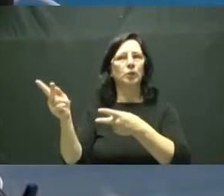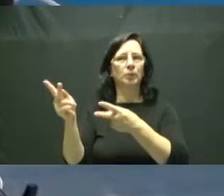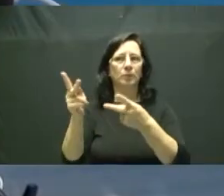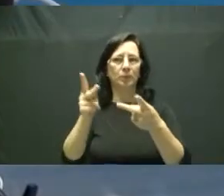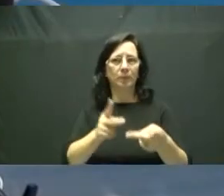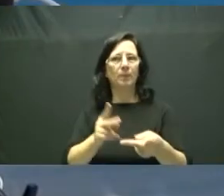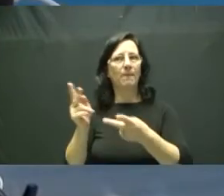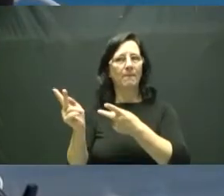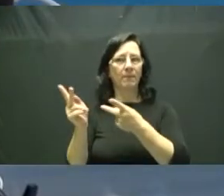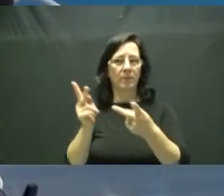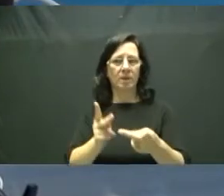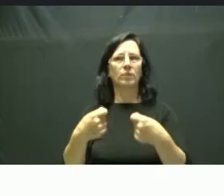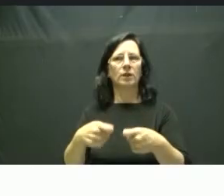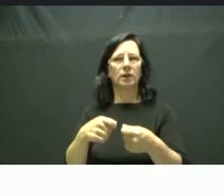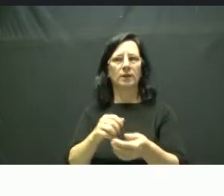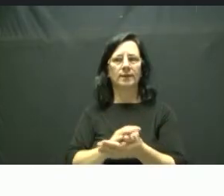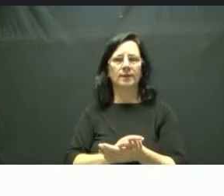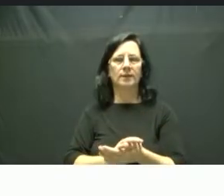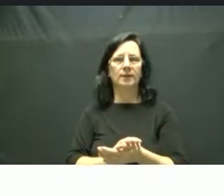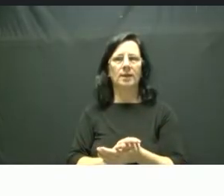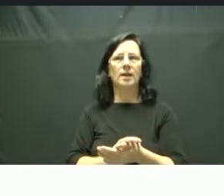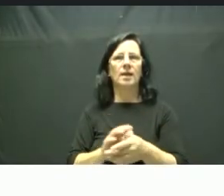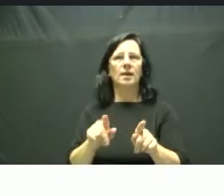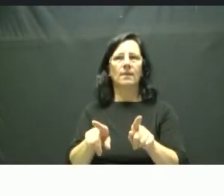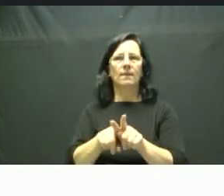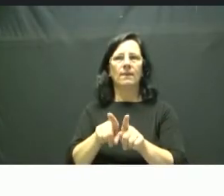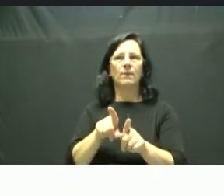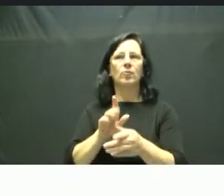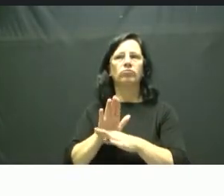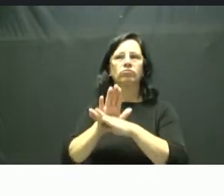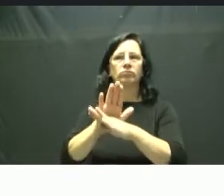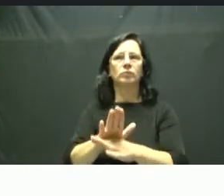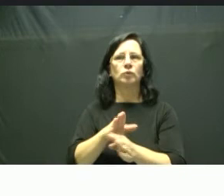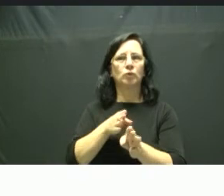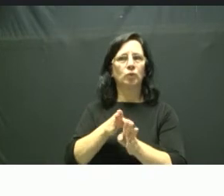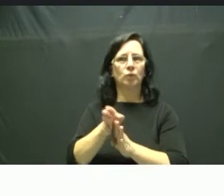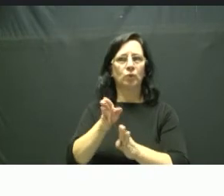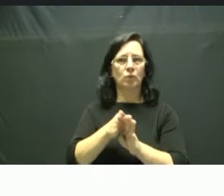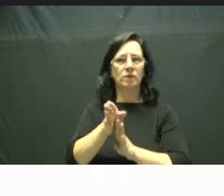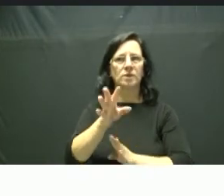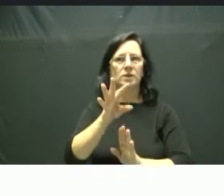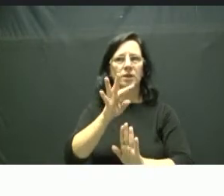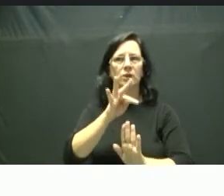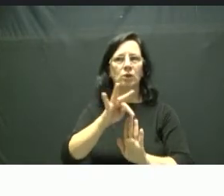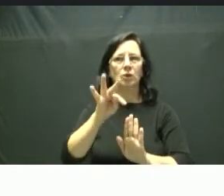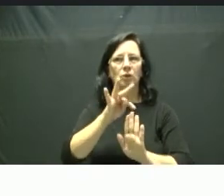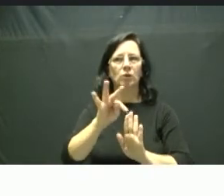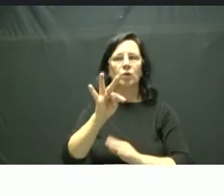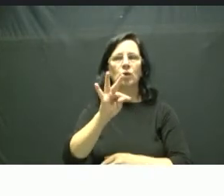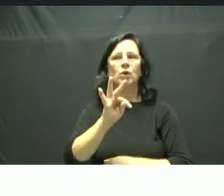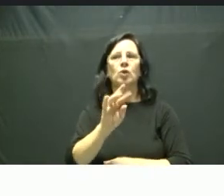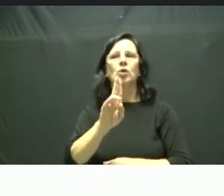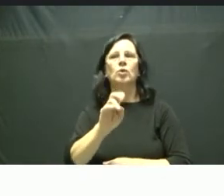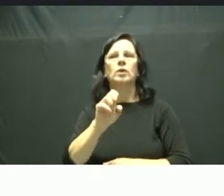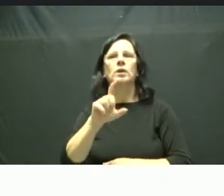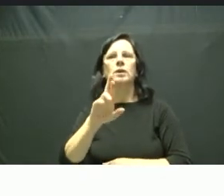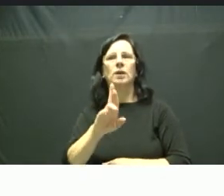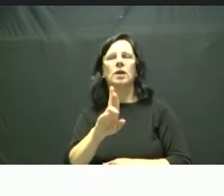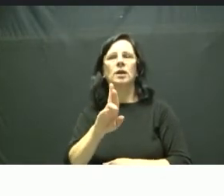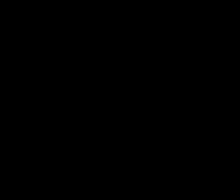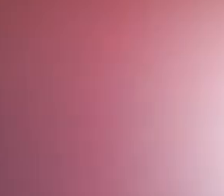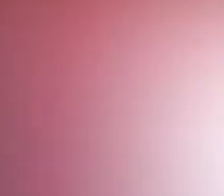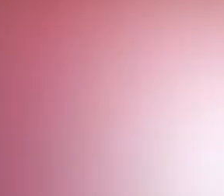ordinária em 1.066 que abre crédito adicional suplementar para o exercício